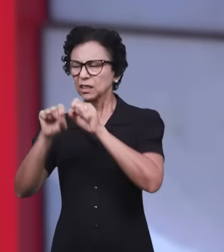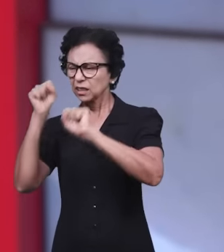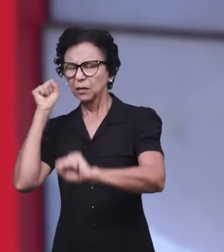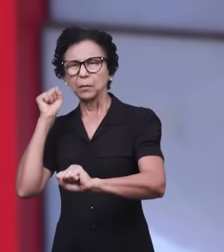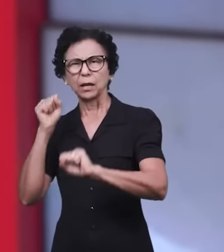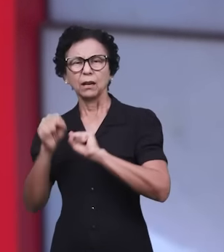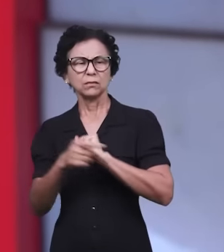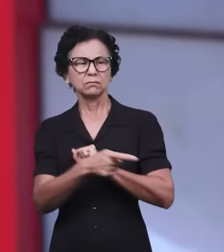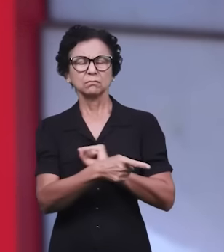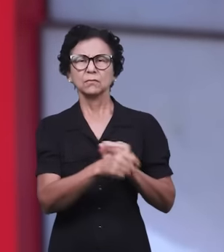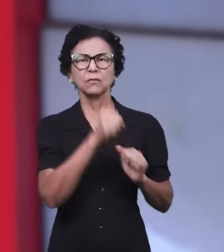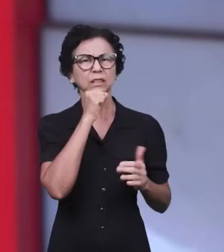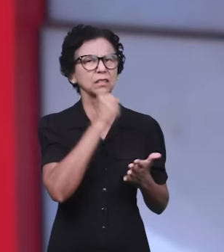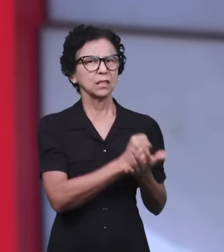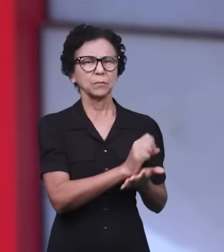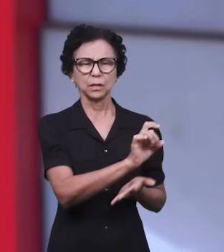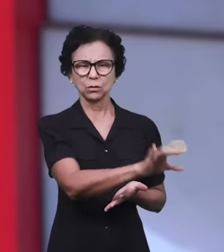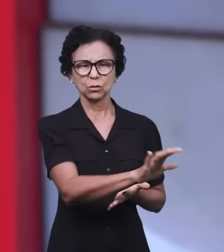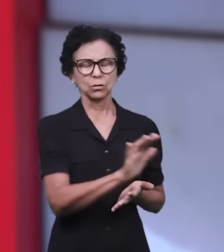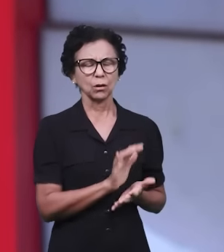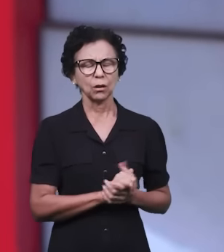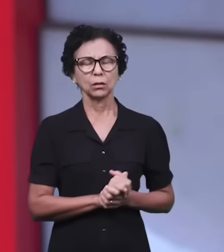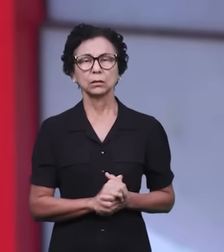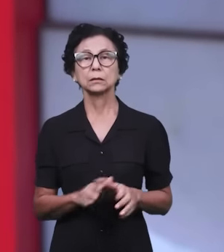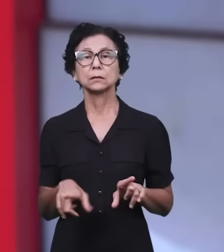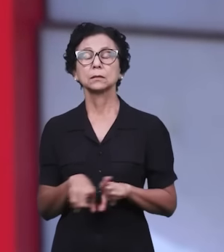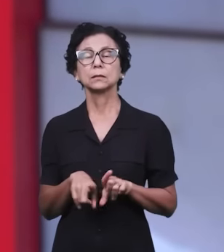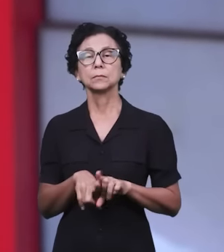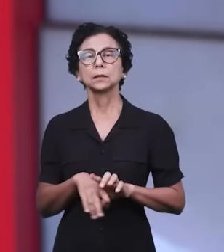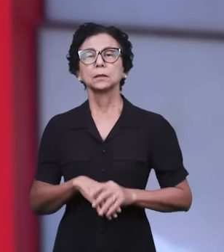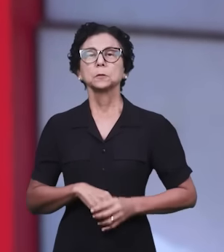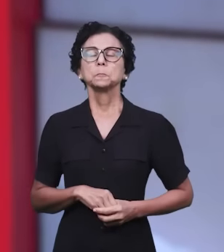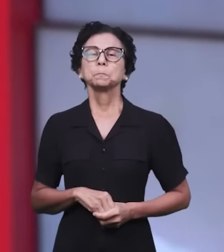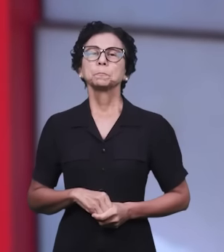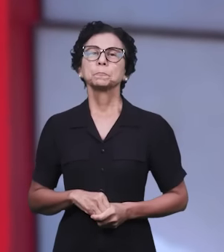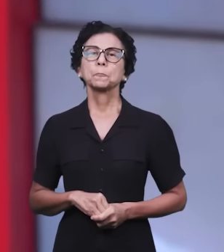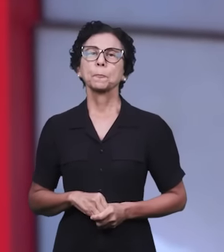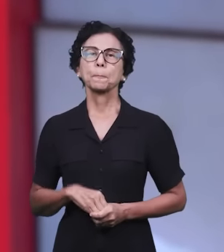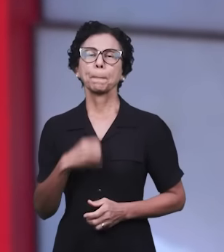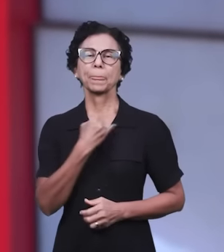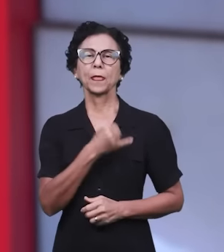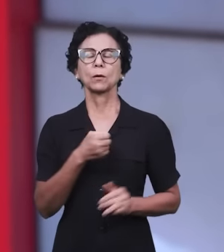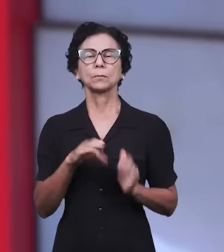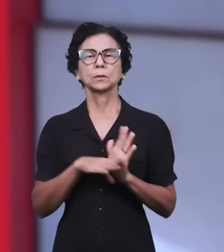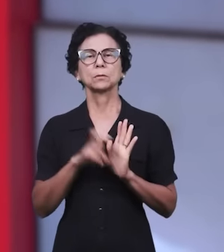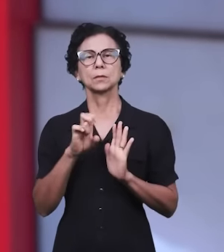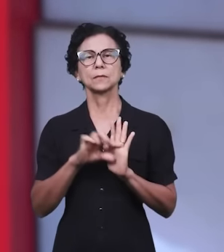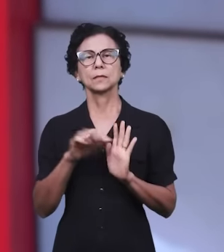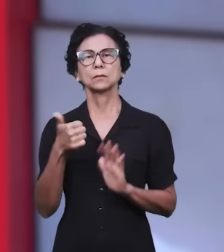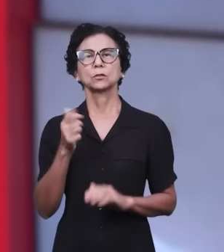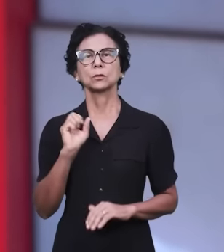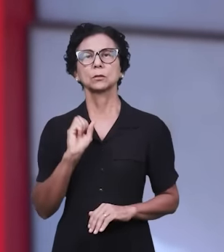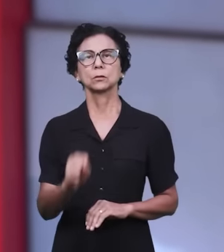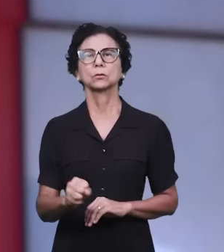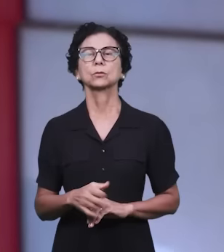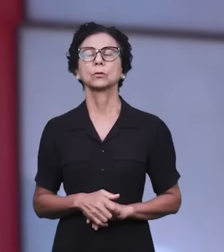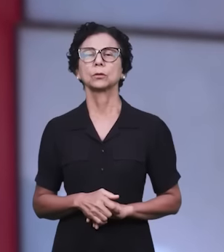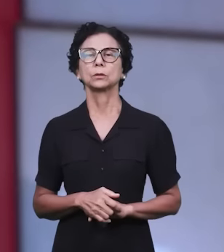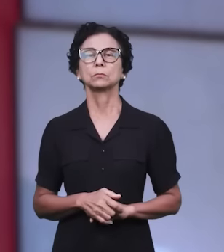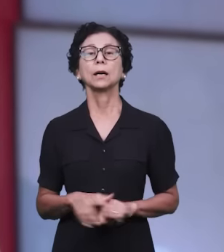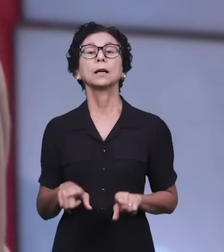matá-lo, né? Outra questão que eu queria lembrar que também é o seguinte, que aqui em João 5,18 que eu falei, né? Agora também tem aqui